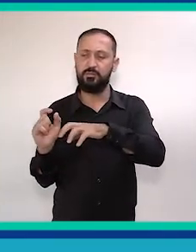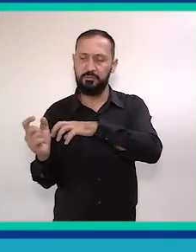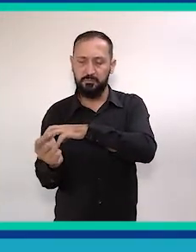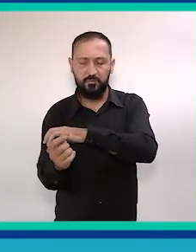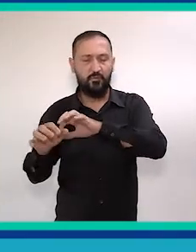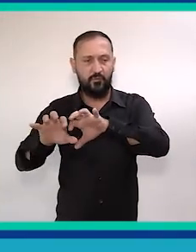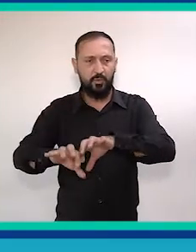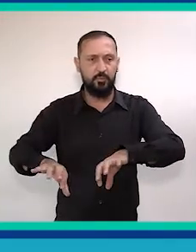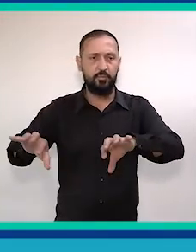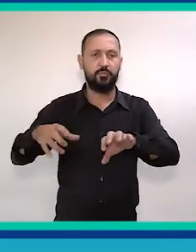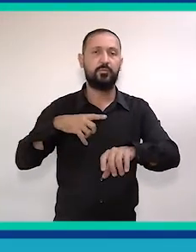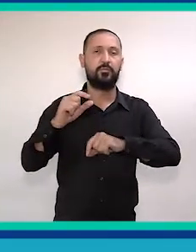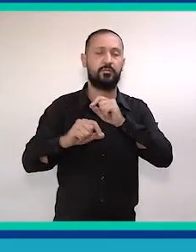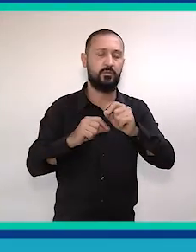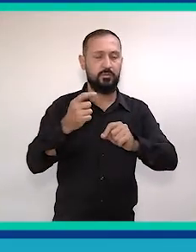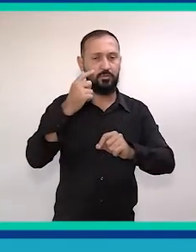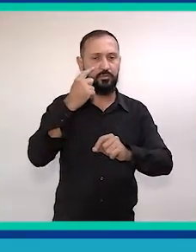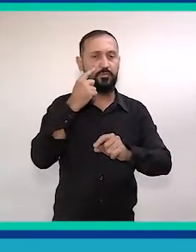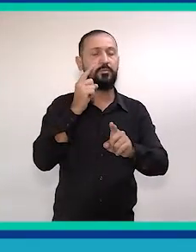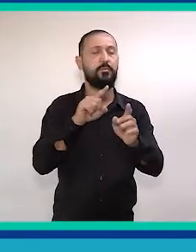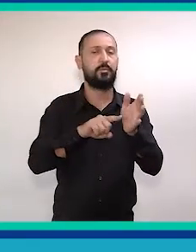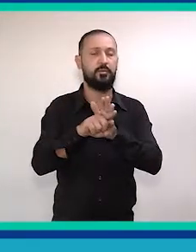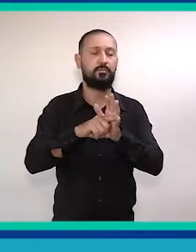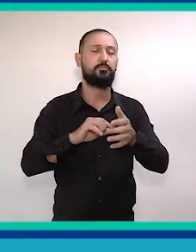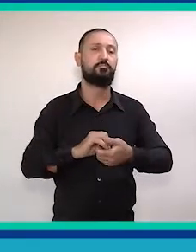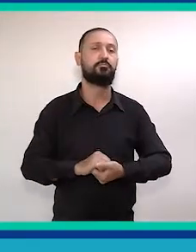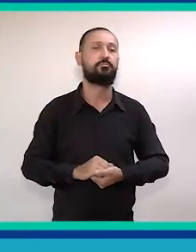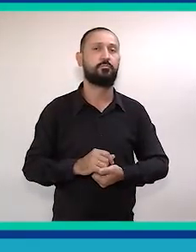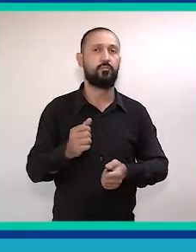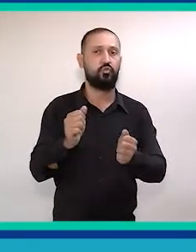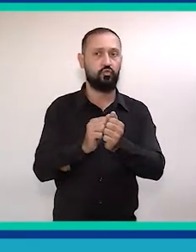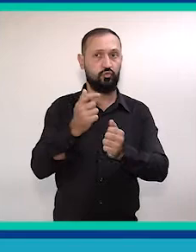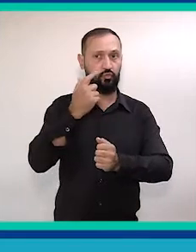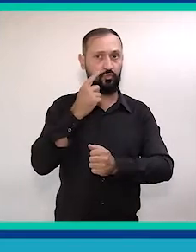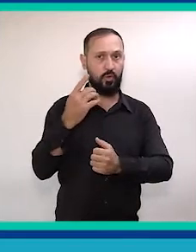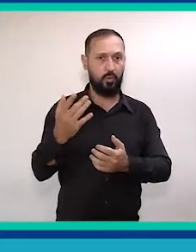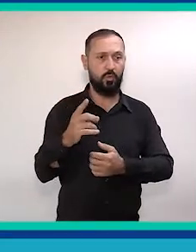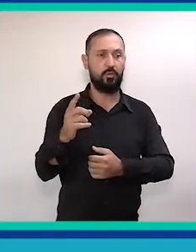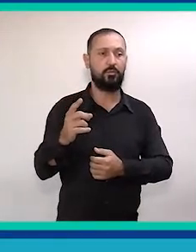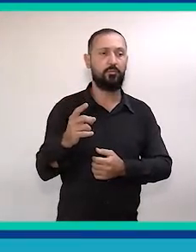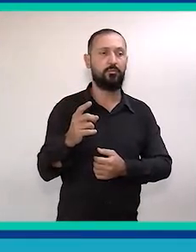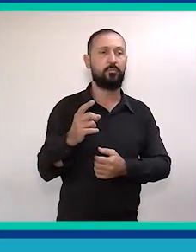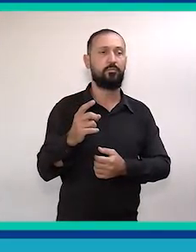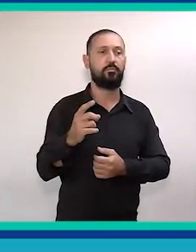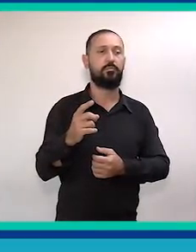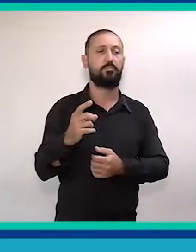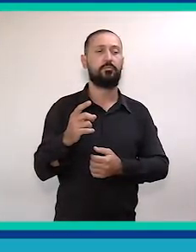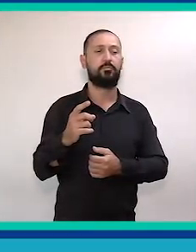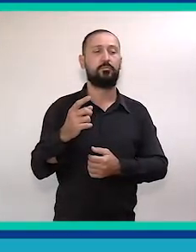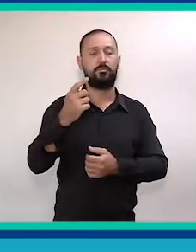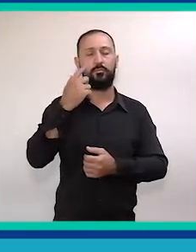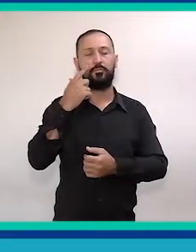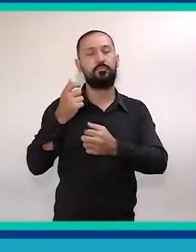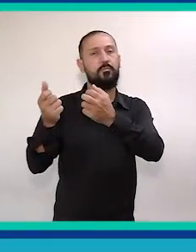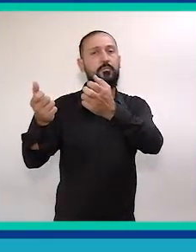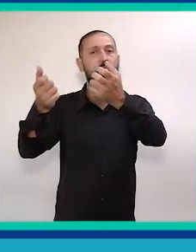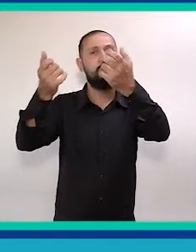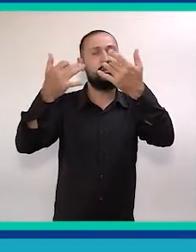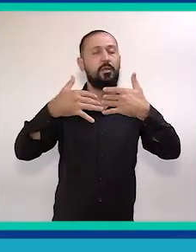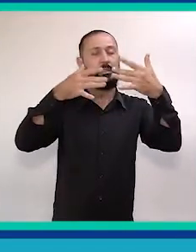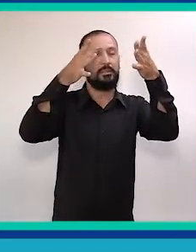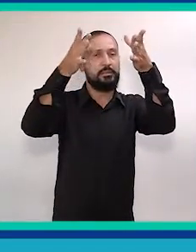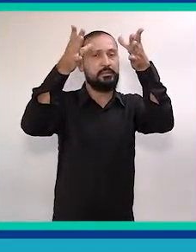caso específico, a gente avaliou sua atividade antitumoral. A gente viu aí com o Breno agora, acho que